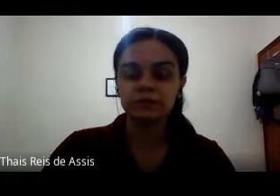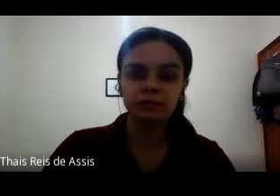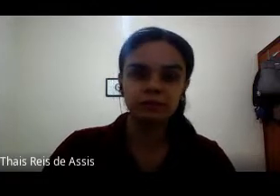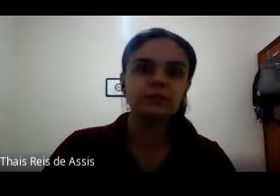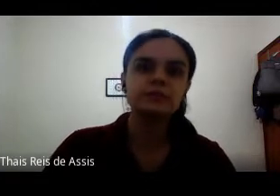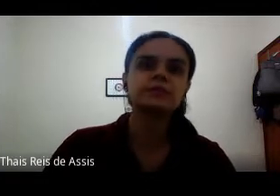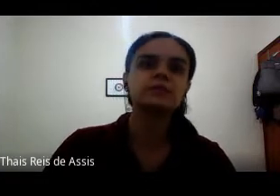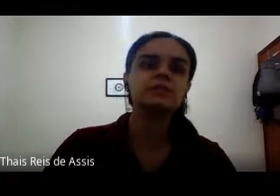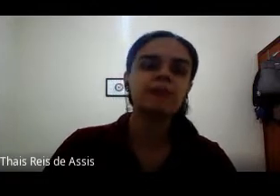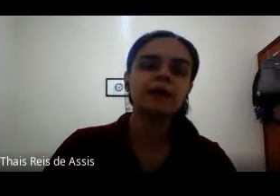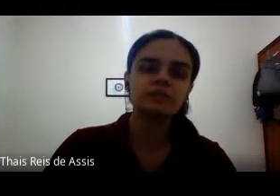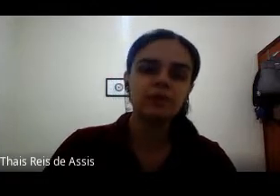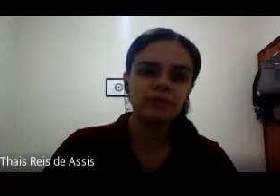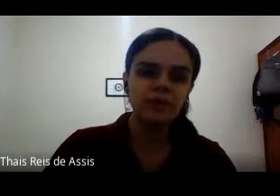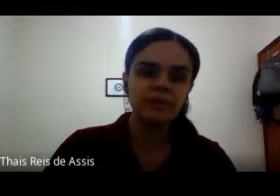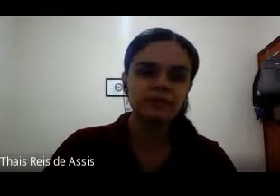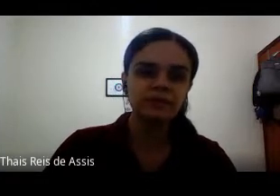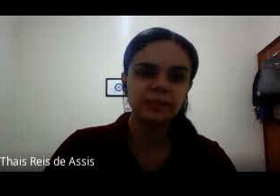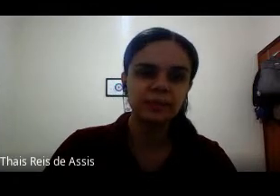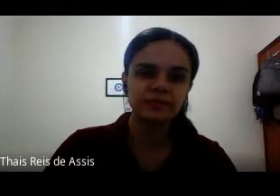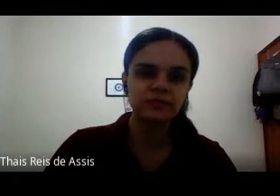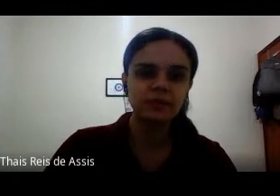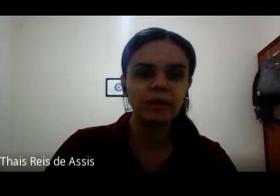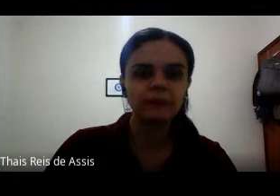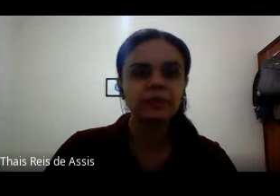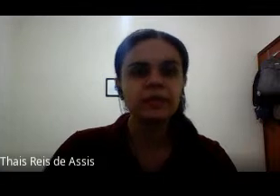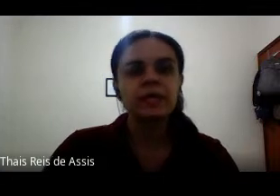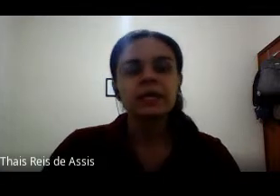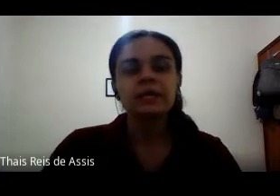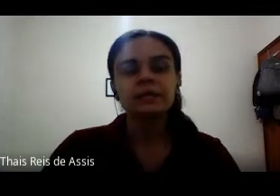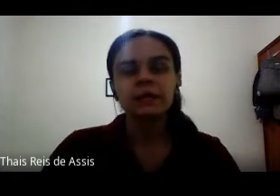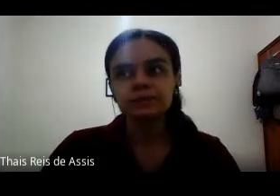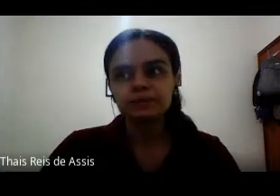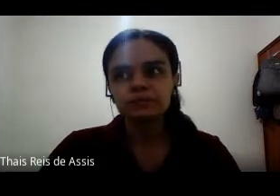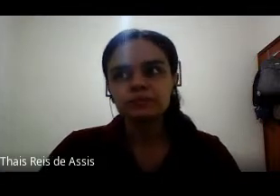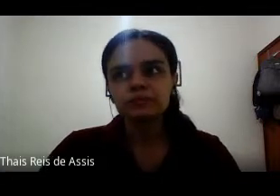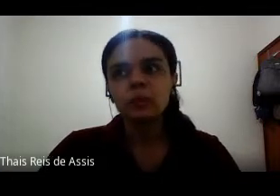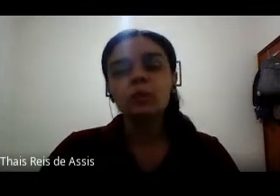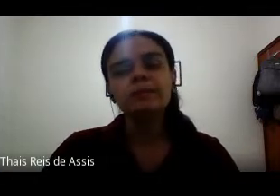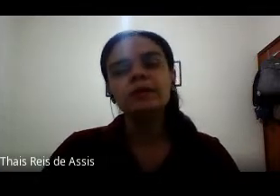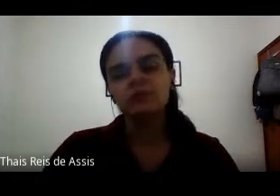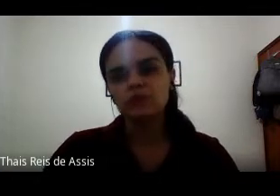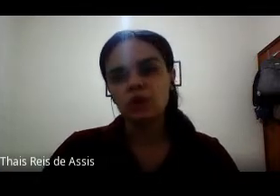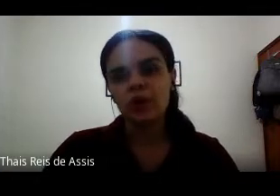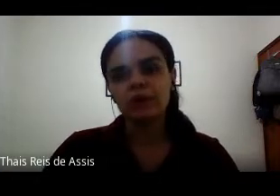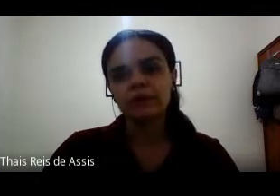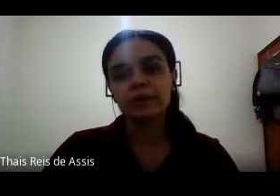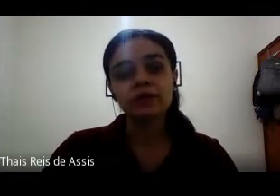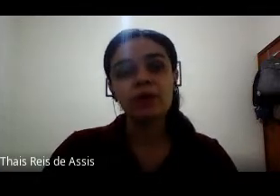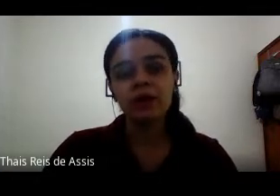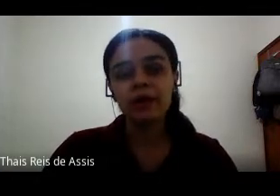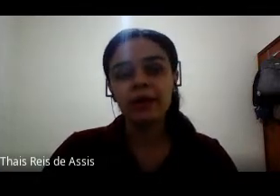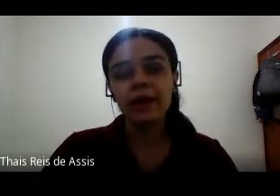ficam tão impunes assim, que tudo impacta de alguma forma, e esse é um dos papéis da escola. Então, o Libano nos coloca que o